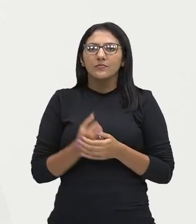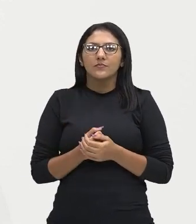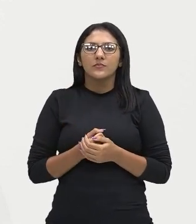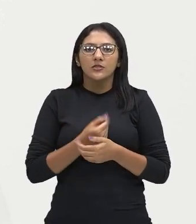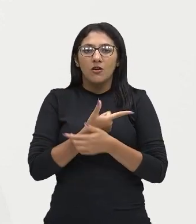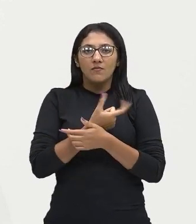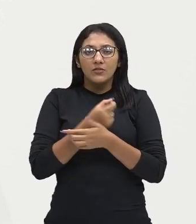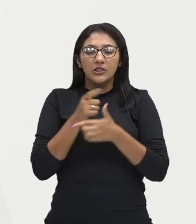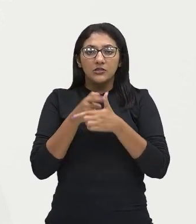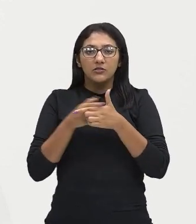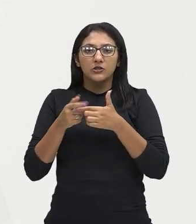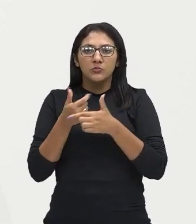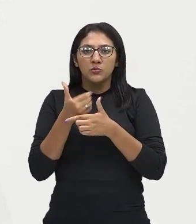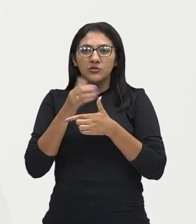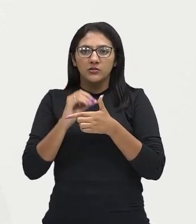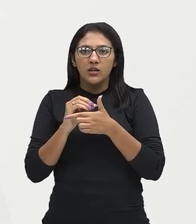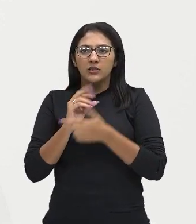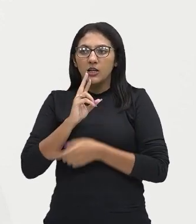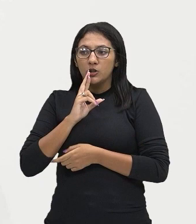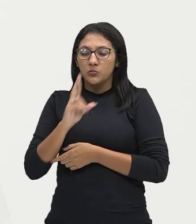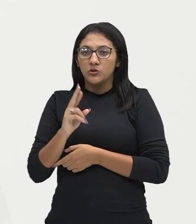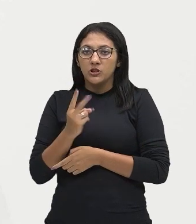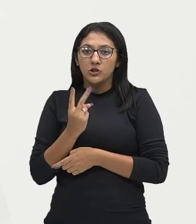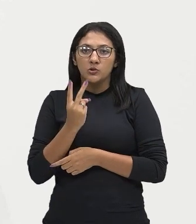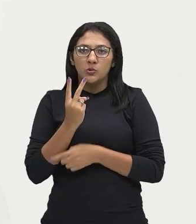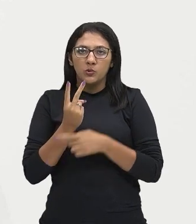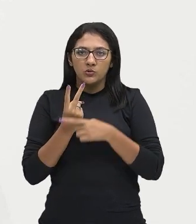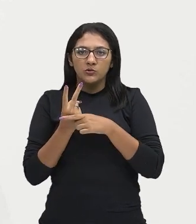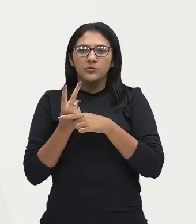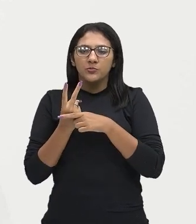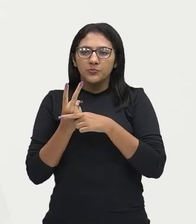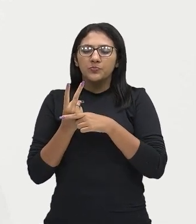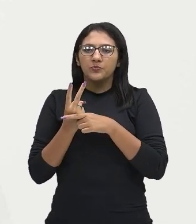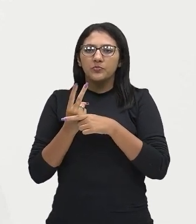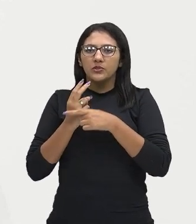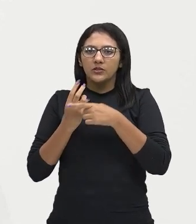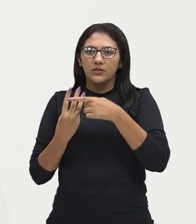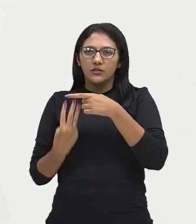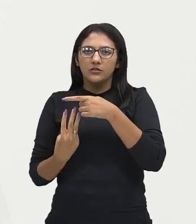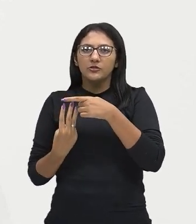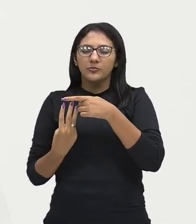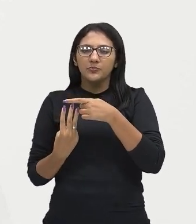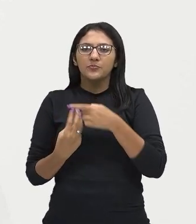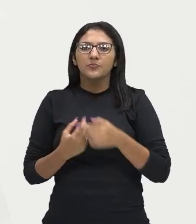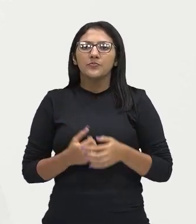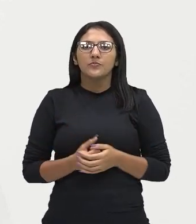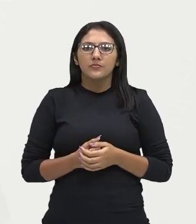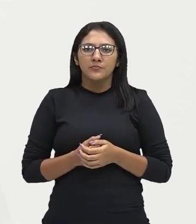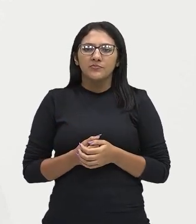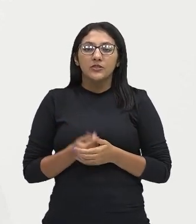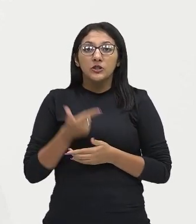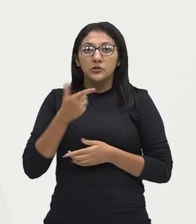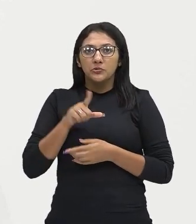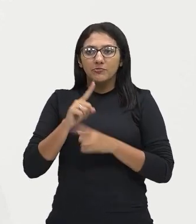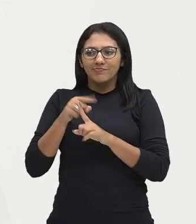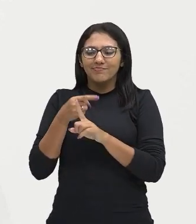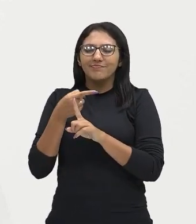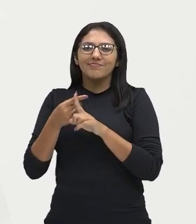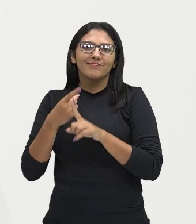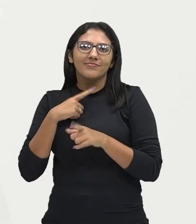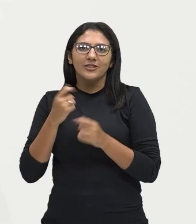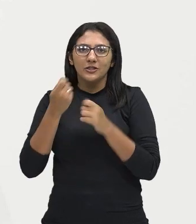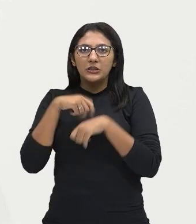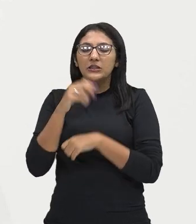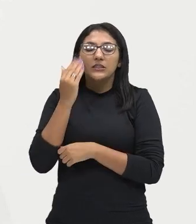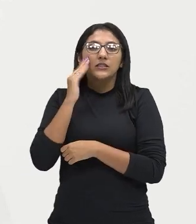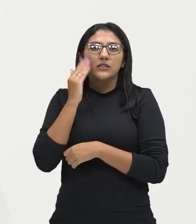10 é 2 e 30 dividido por 10 é 3. Vou repetir aqui o sinal de mais, tá bom? Para a gente ter